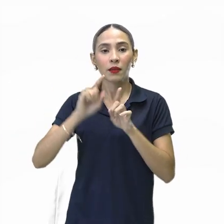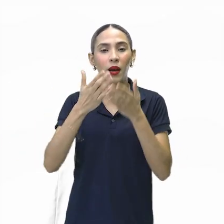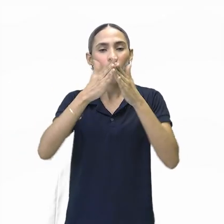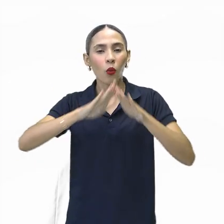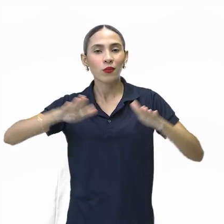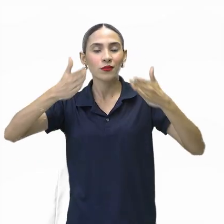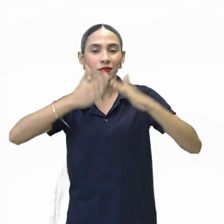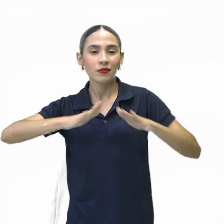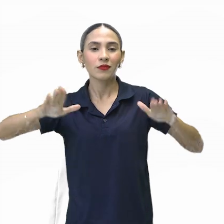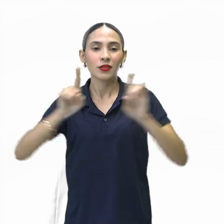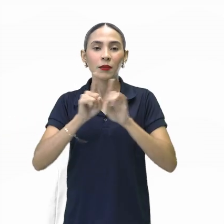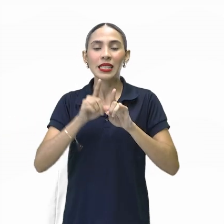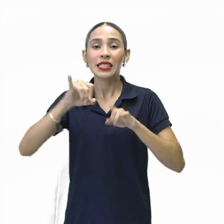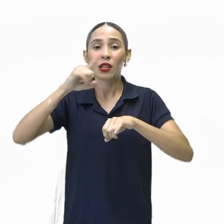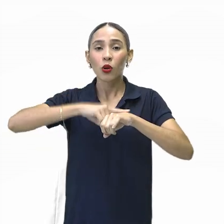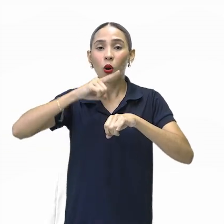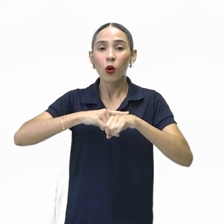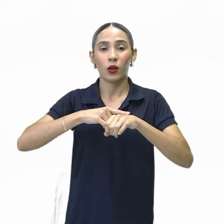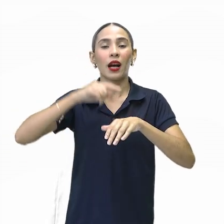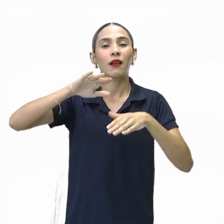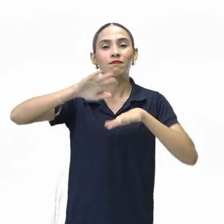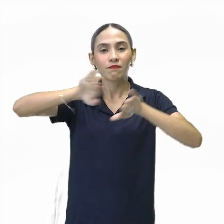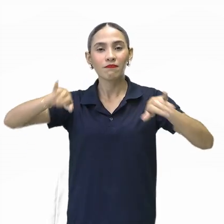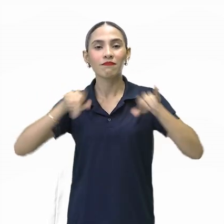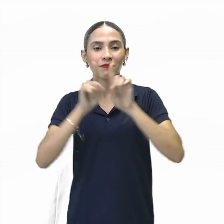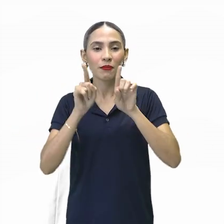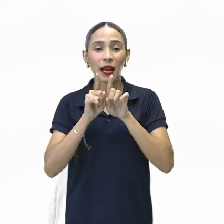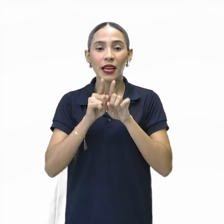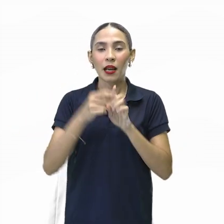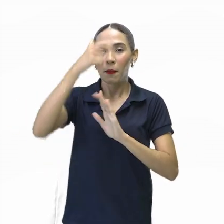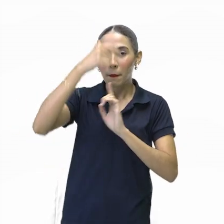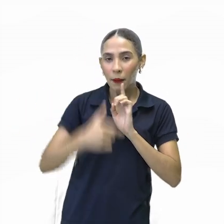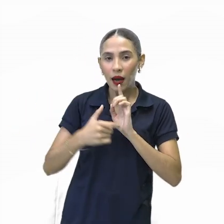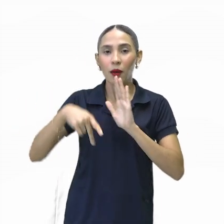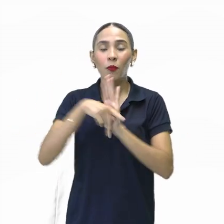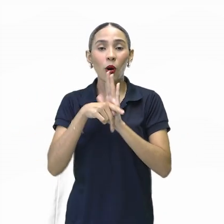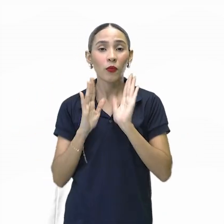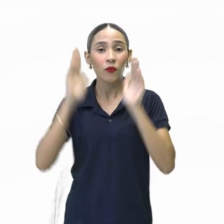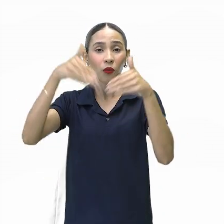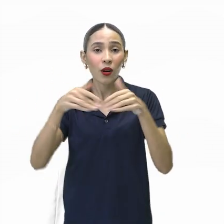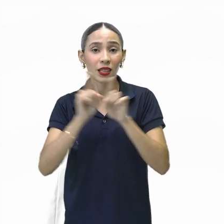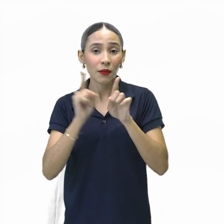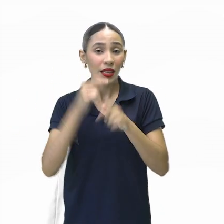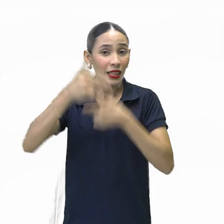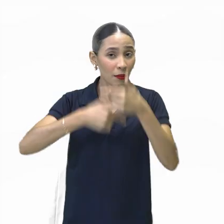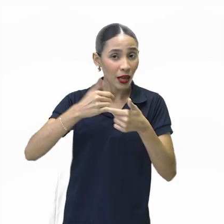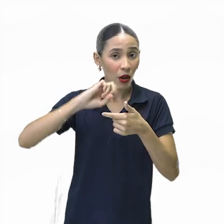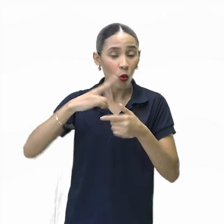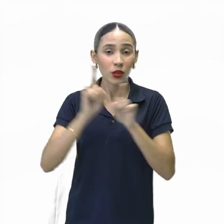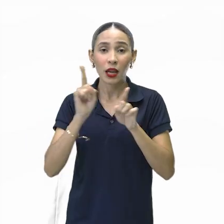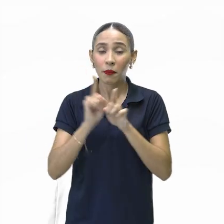ondas soltas do mar, se é hora de navegar, e no jeito da pessoa se trabalhar ou se